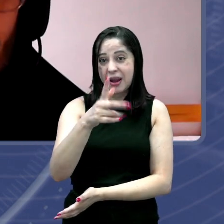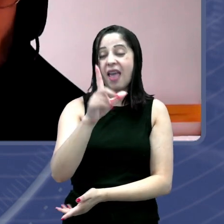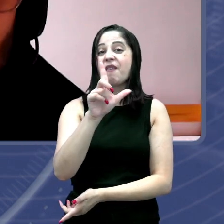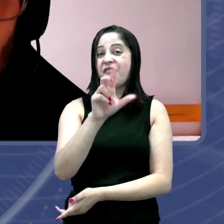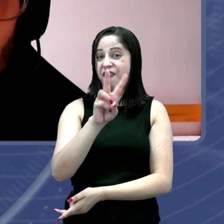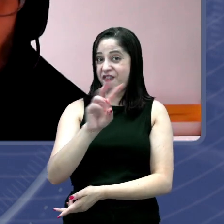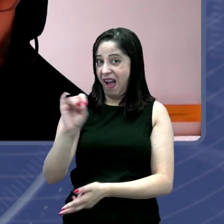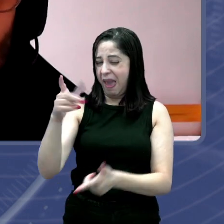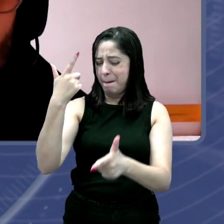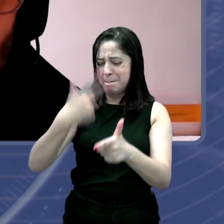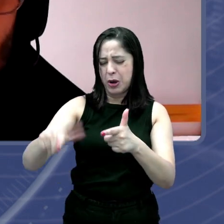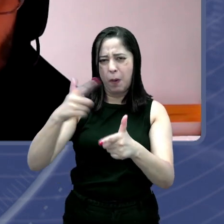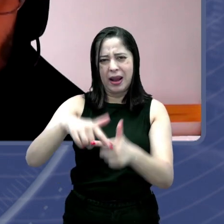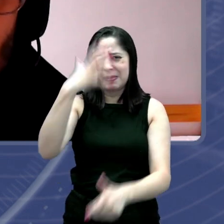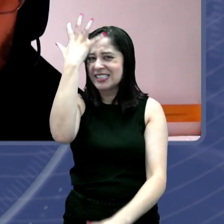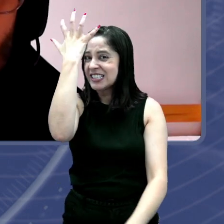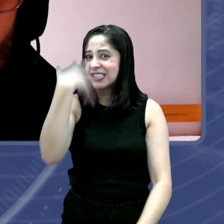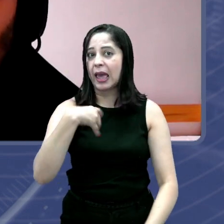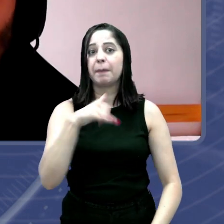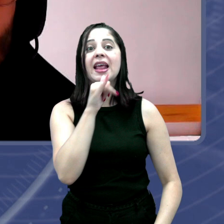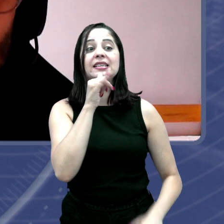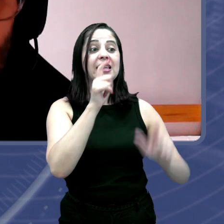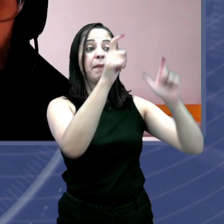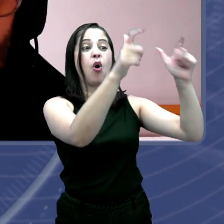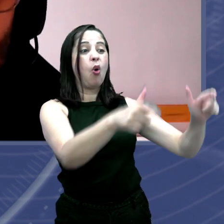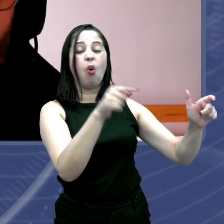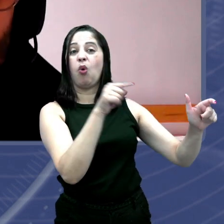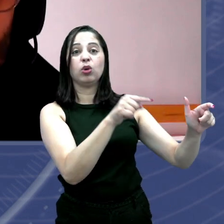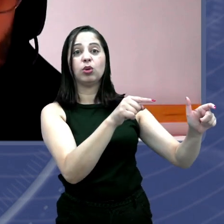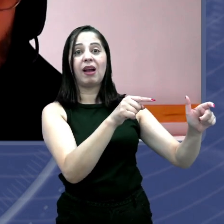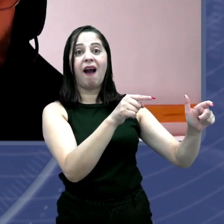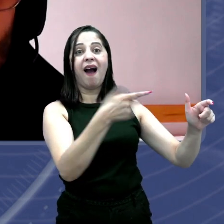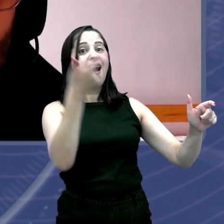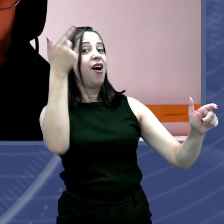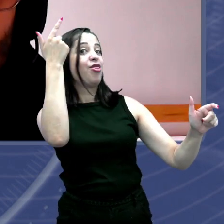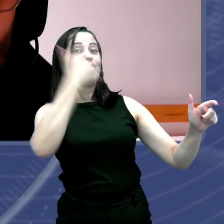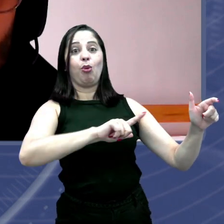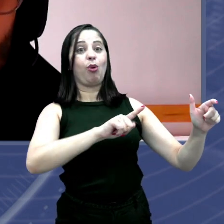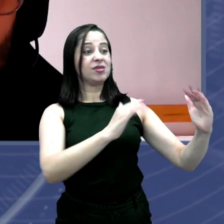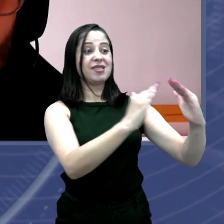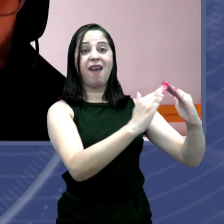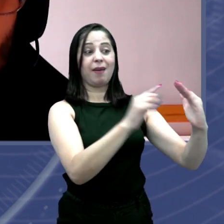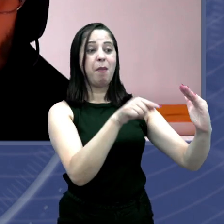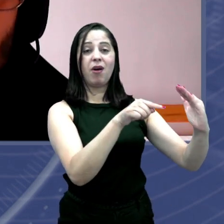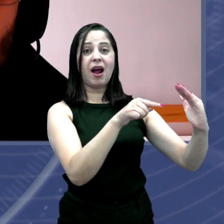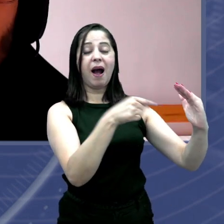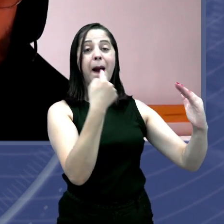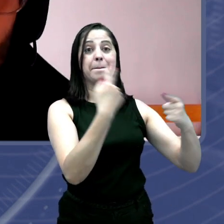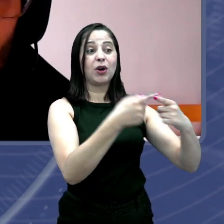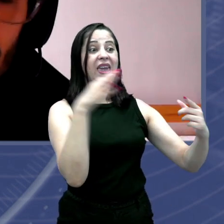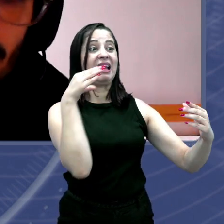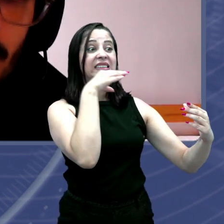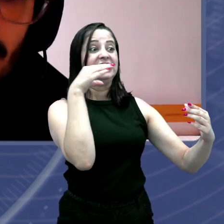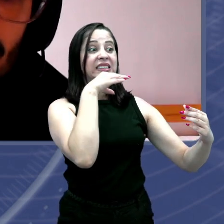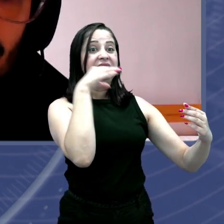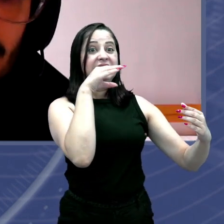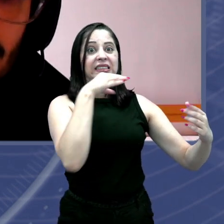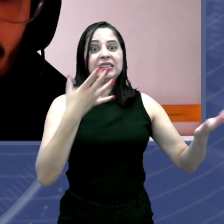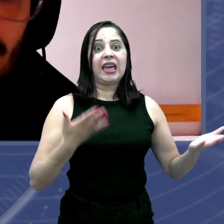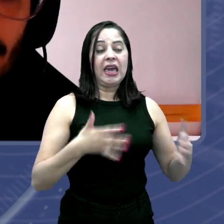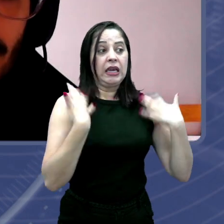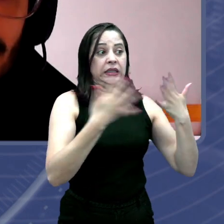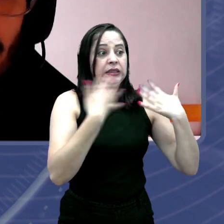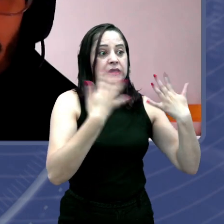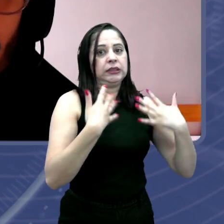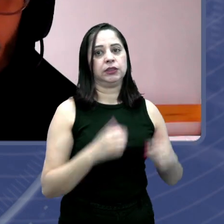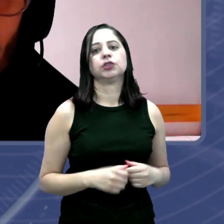problemas seríssimos, né, de locais que, por exemplo, eles não vão mais conseguir ser habitados. Sem sombra de dúvidas, né?